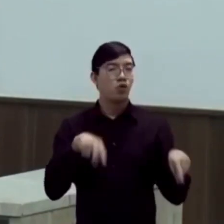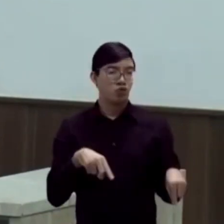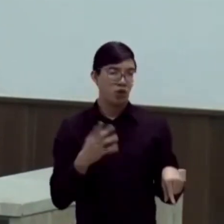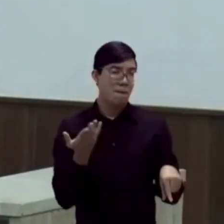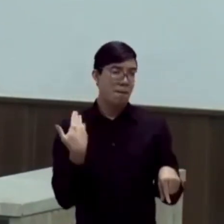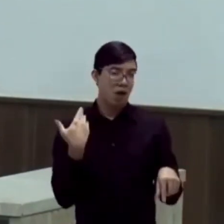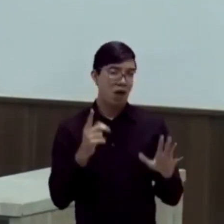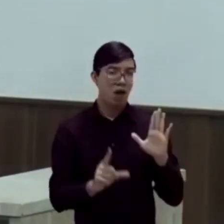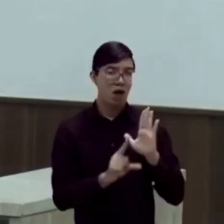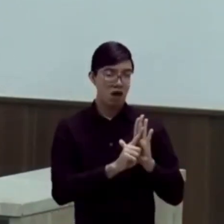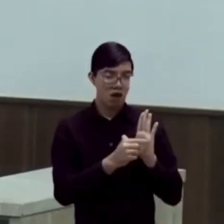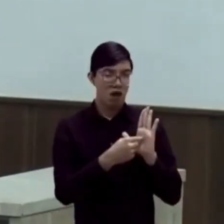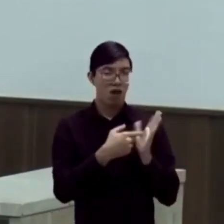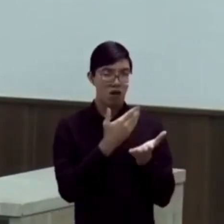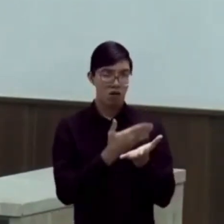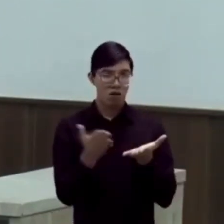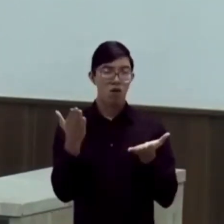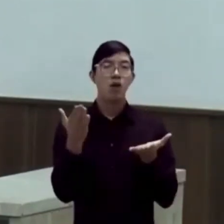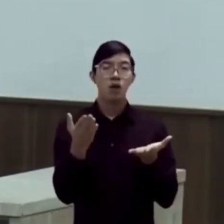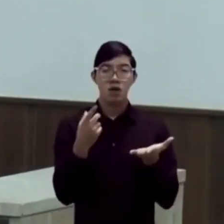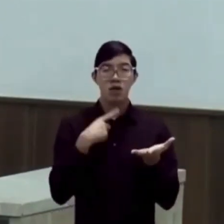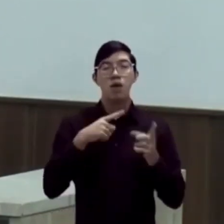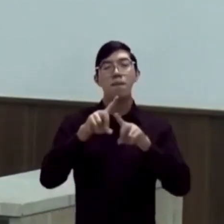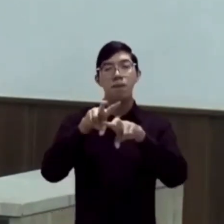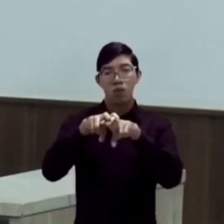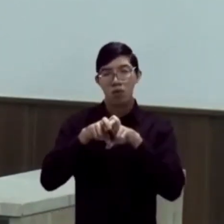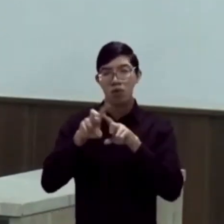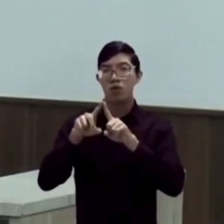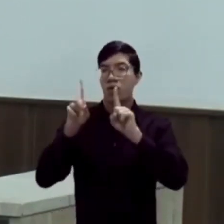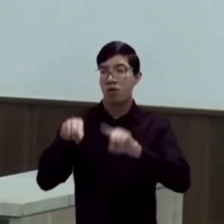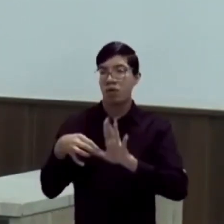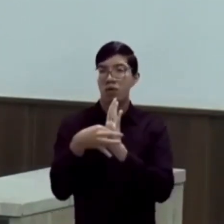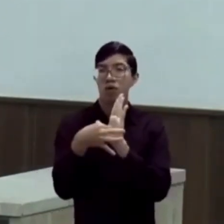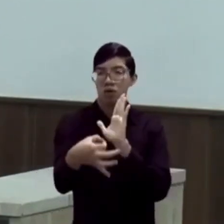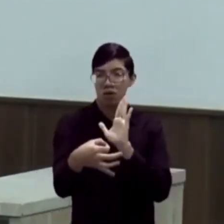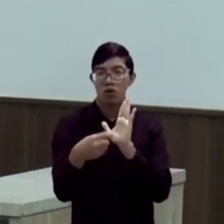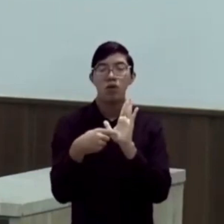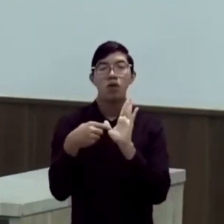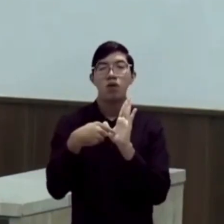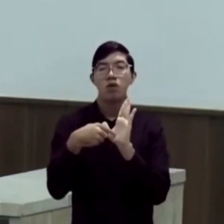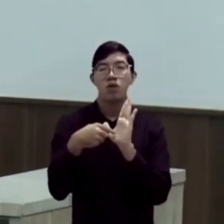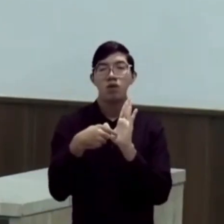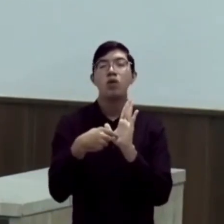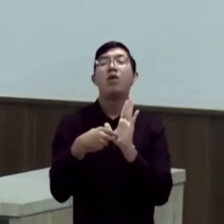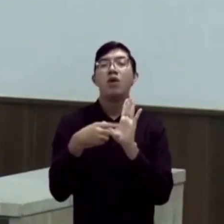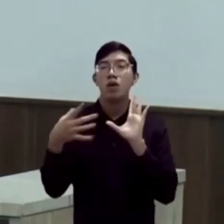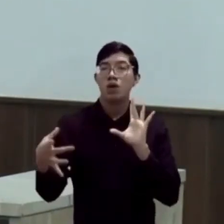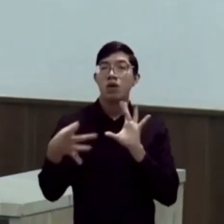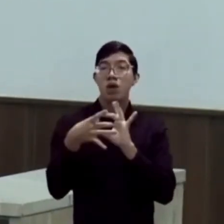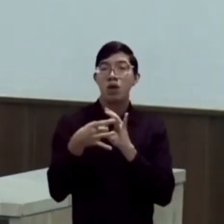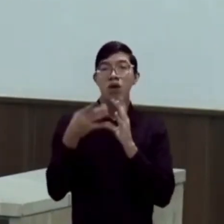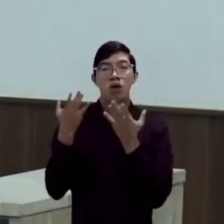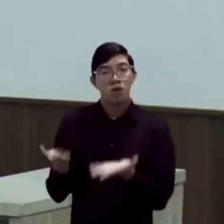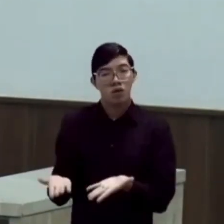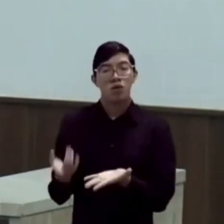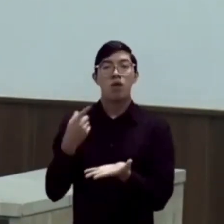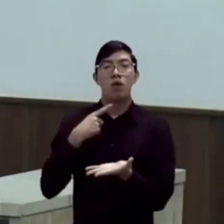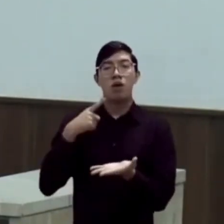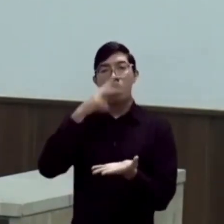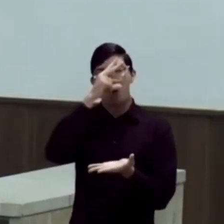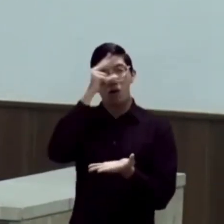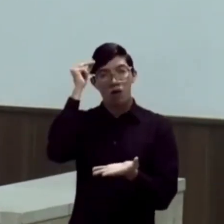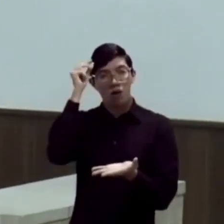lei, mas estamos entrando com indicação para que a gente possa, em consonância com o município, fazer isso